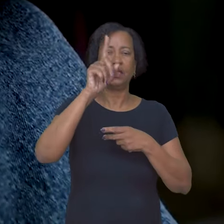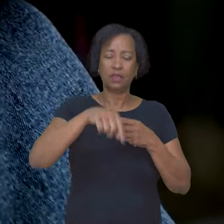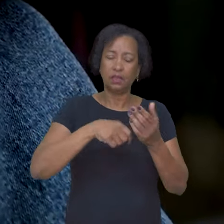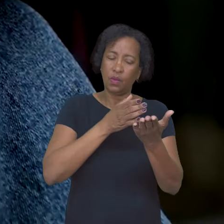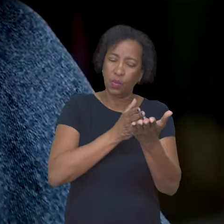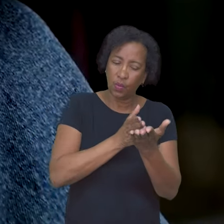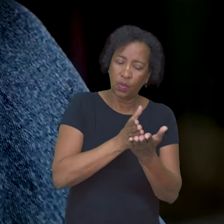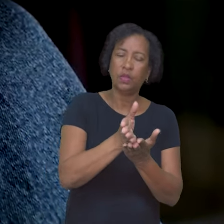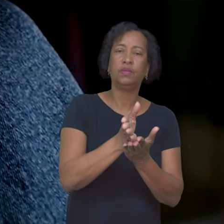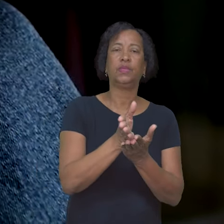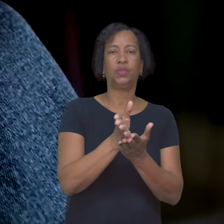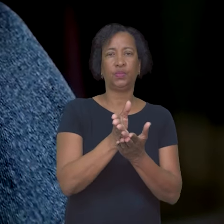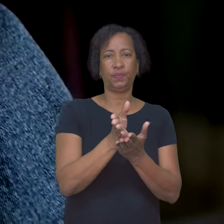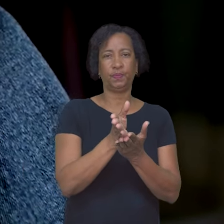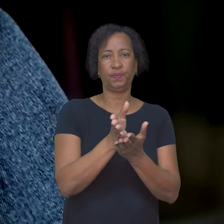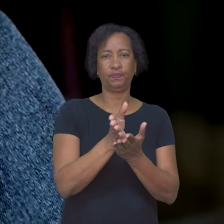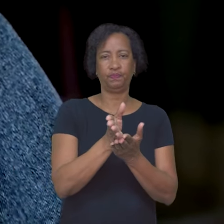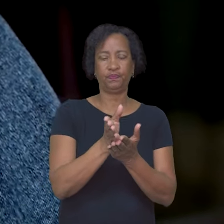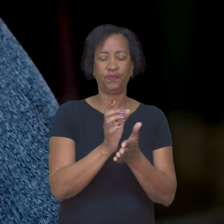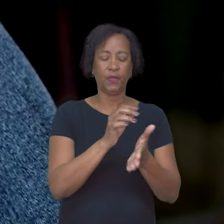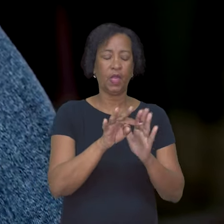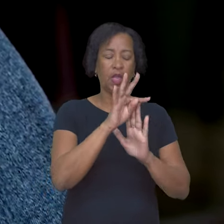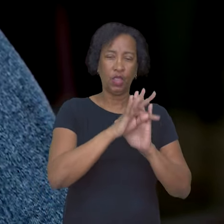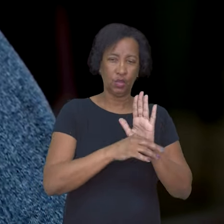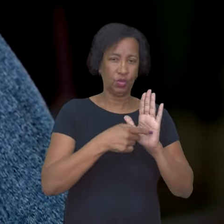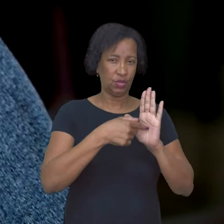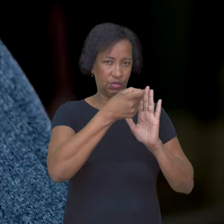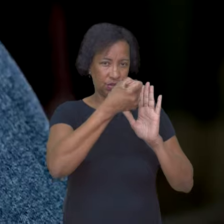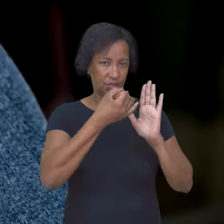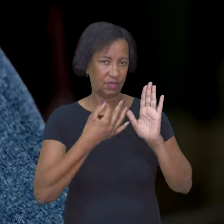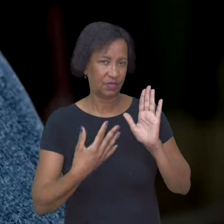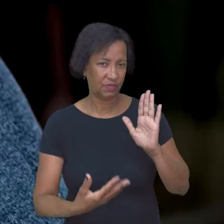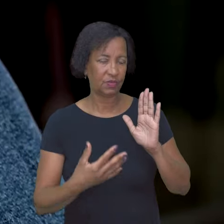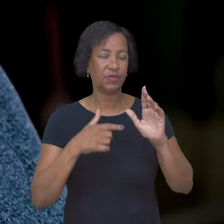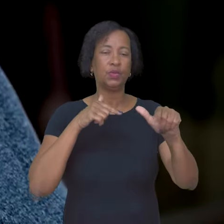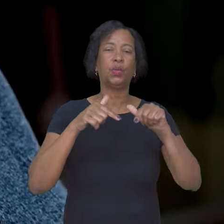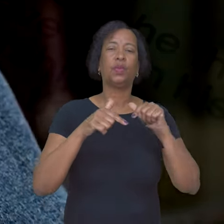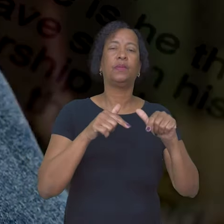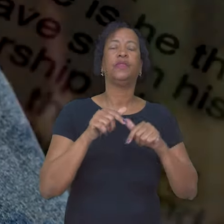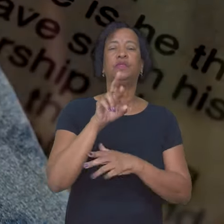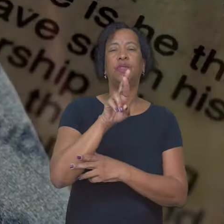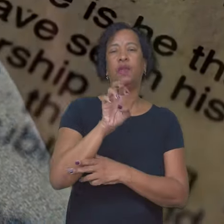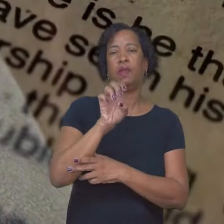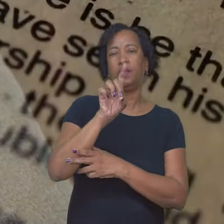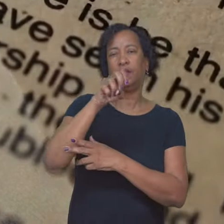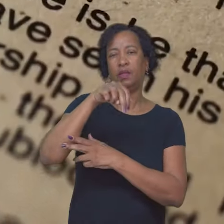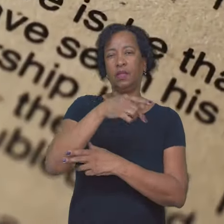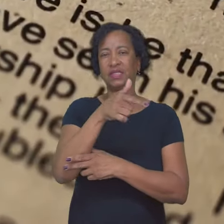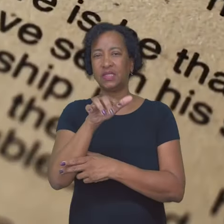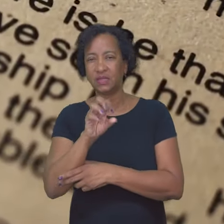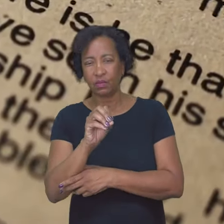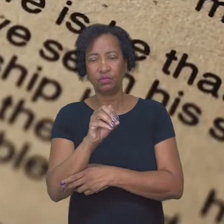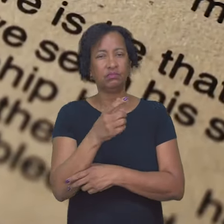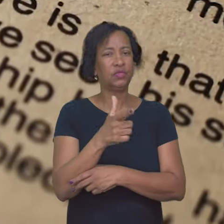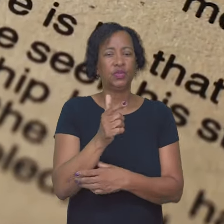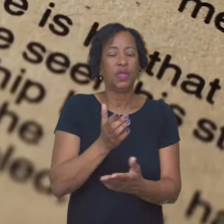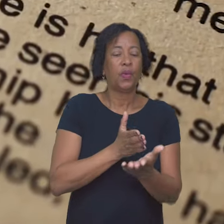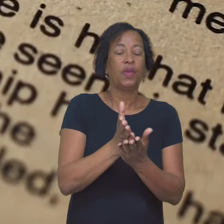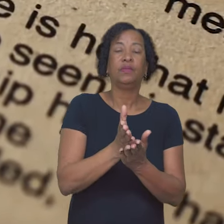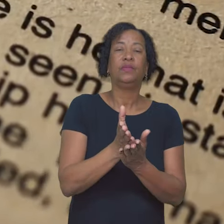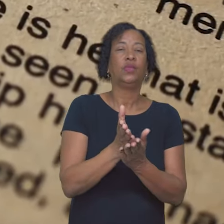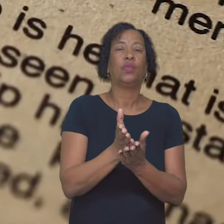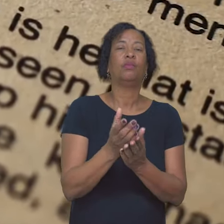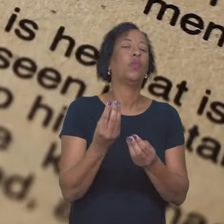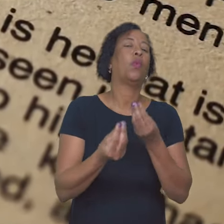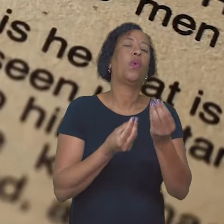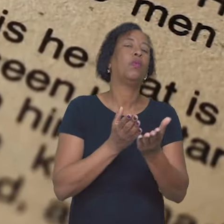caminho para Deus nesse texto ele estava se referindo à sua obra de Redenção não há outro caminho até Deus a não ser o cordeiro